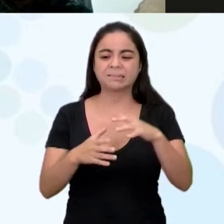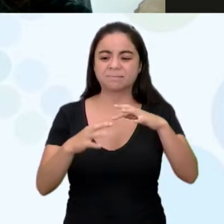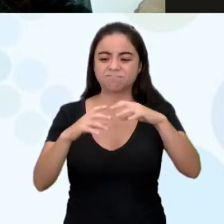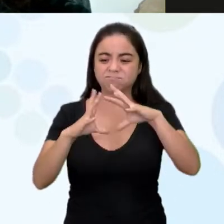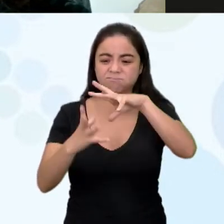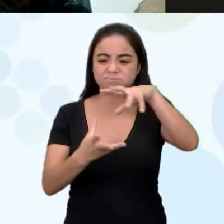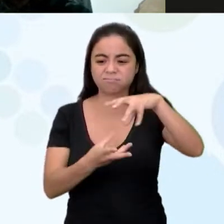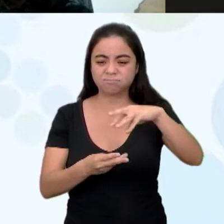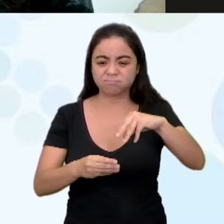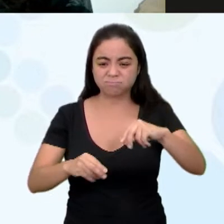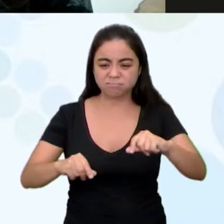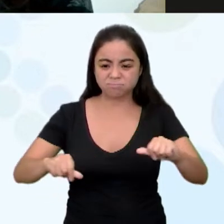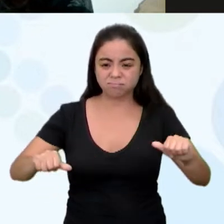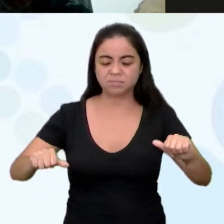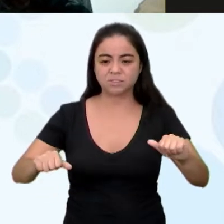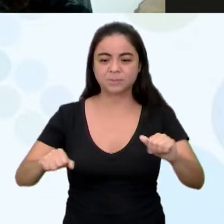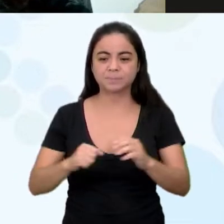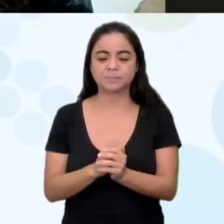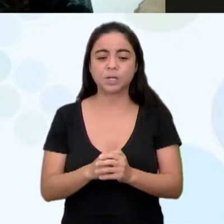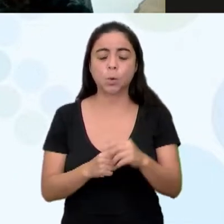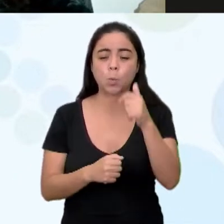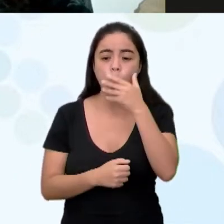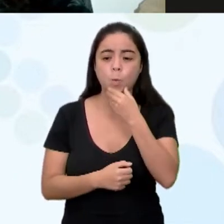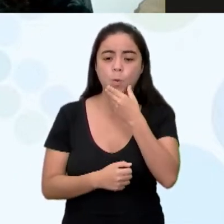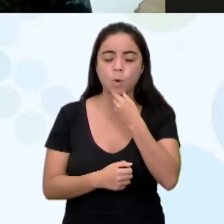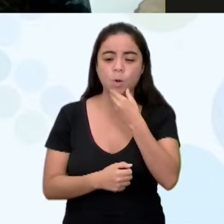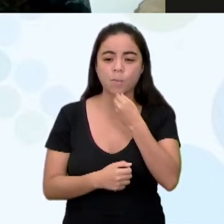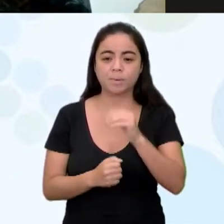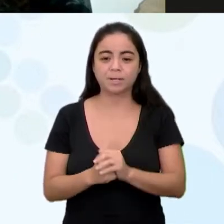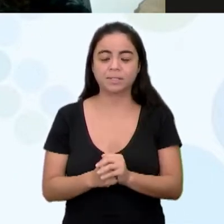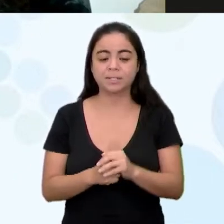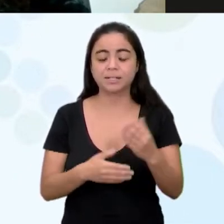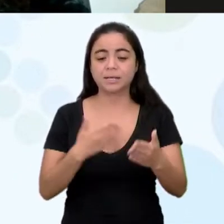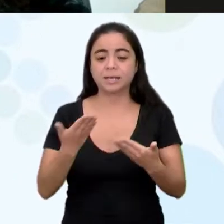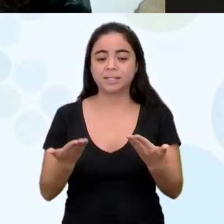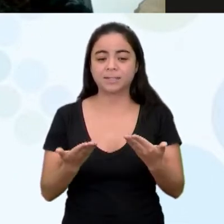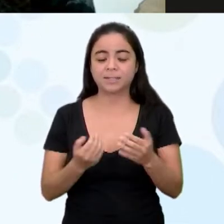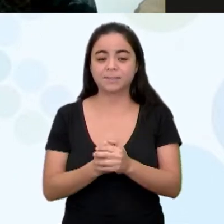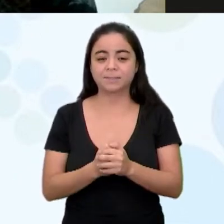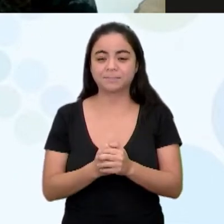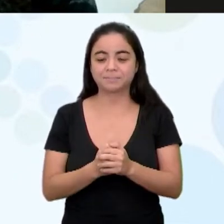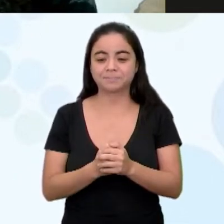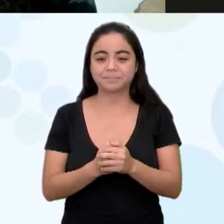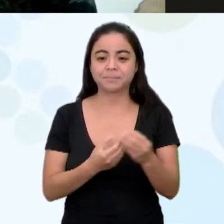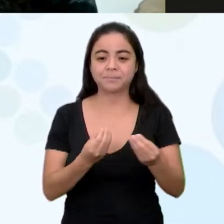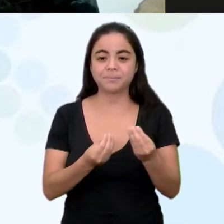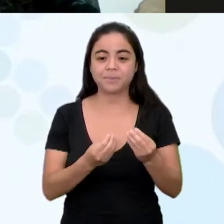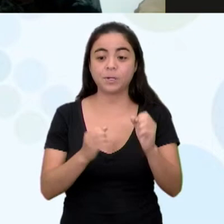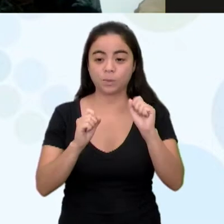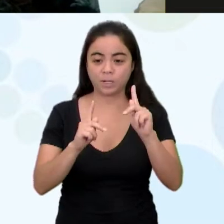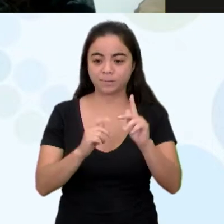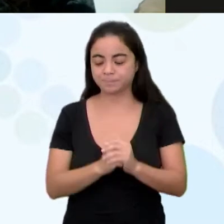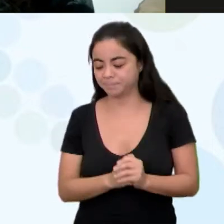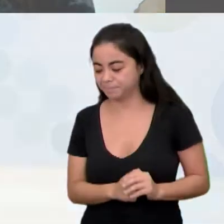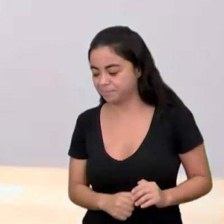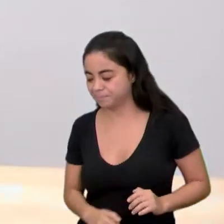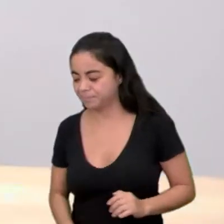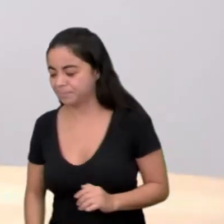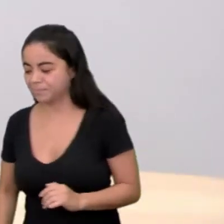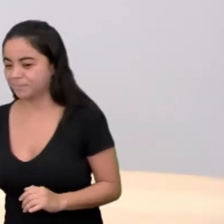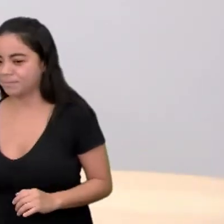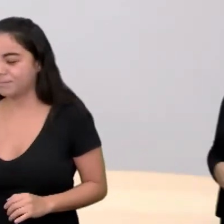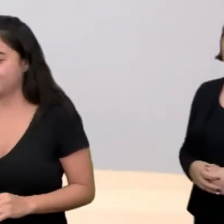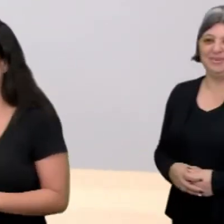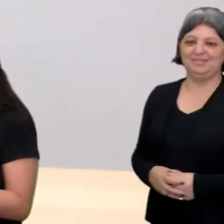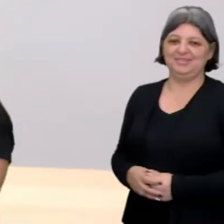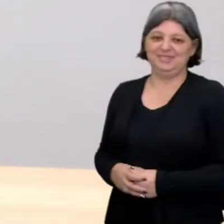degradação acontecendo pela mão do homem, e isso não tem um porquê, né? Sim, ô Gabriel, e assim, interessante que